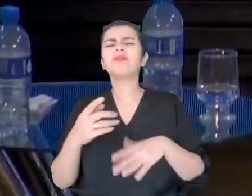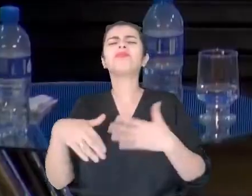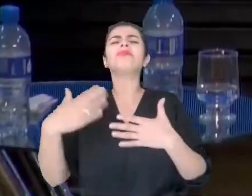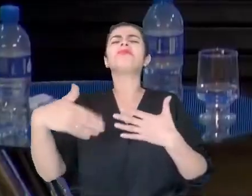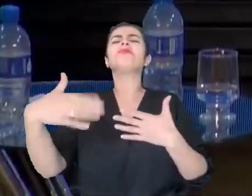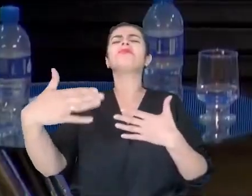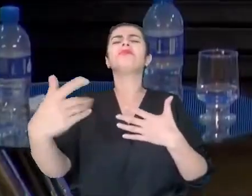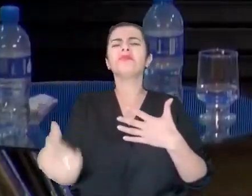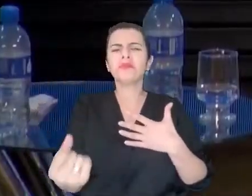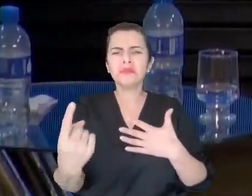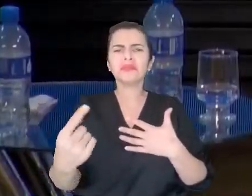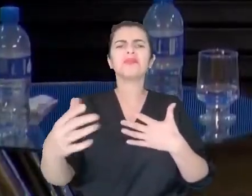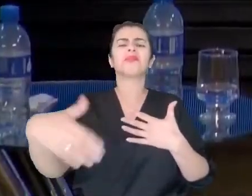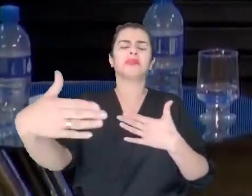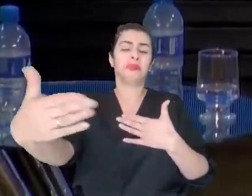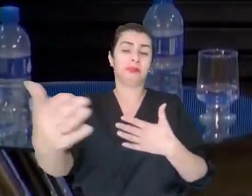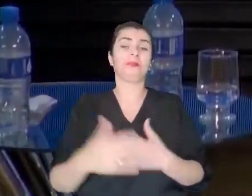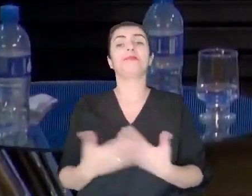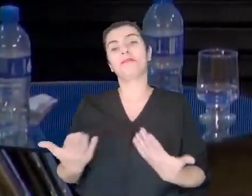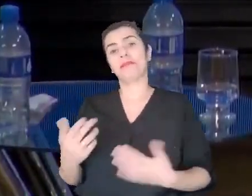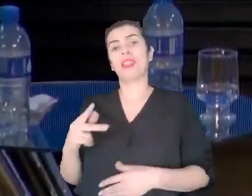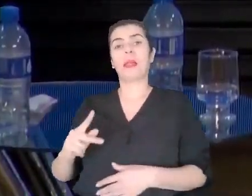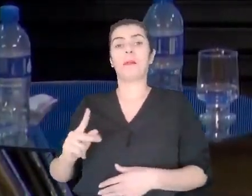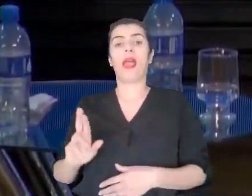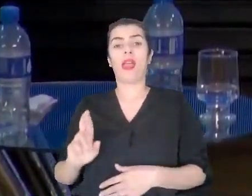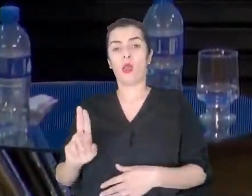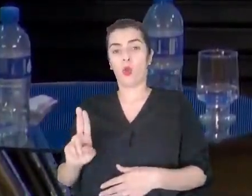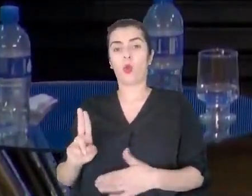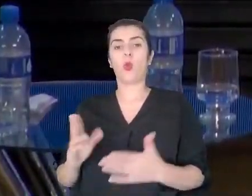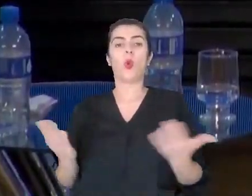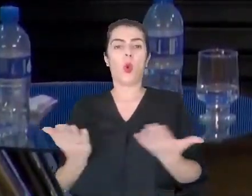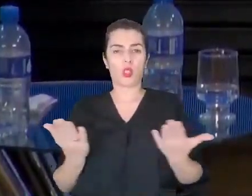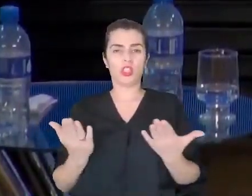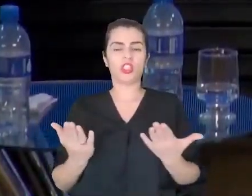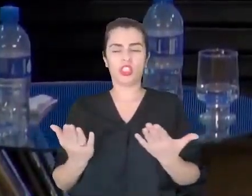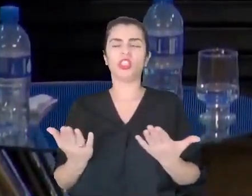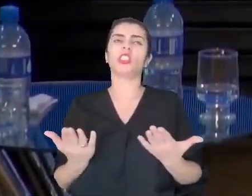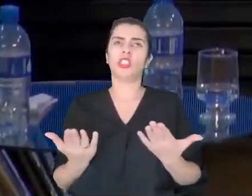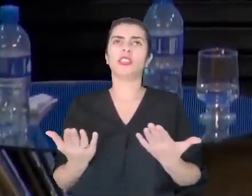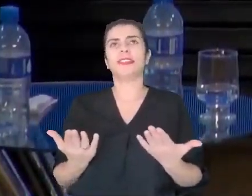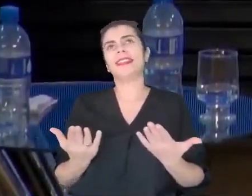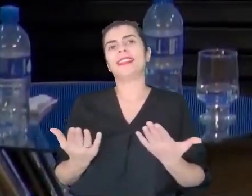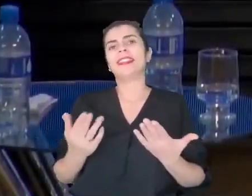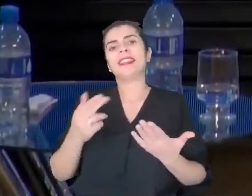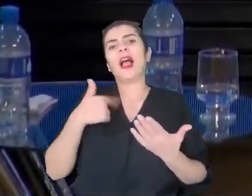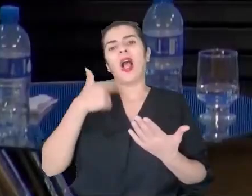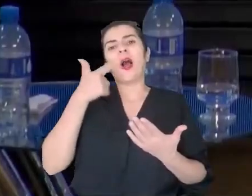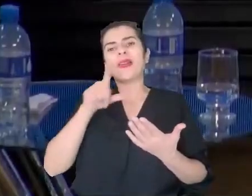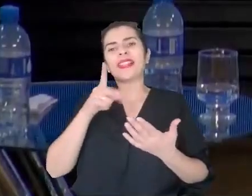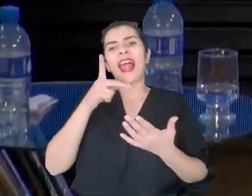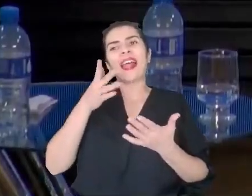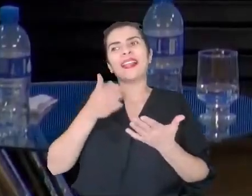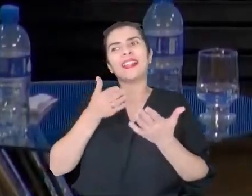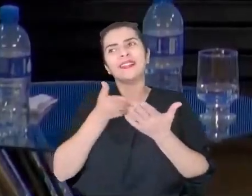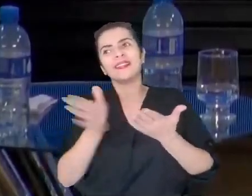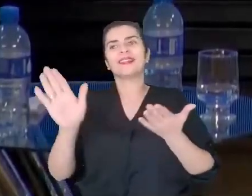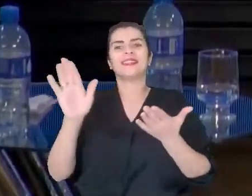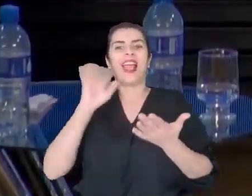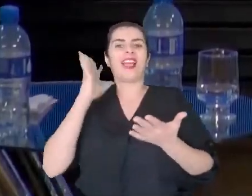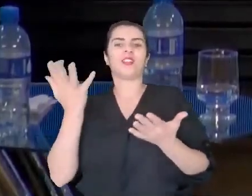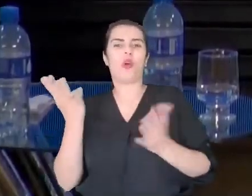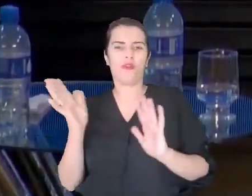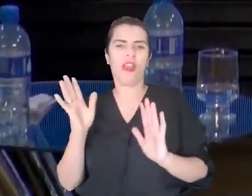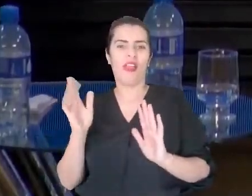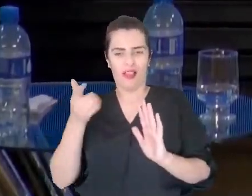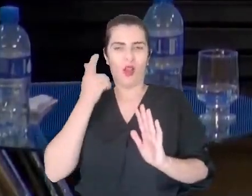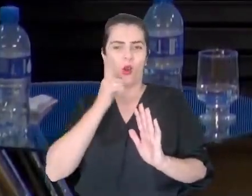a própria PRU hoje é uma válvula de escape para a gente, né? Então, a gente